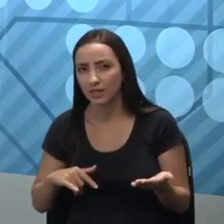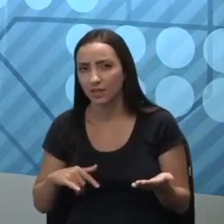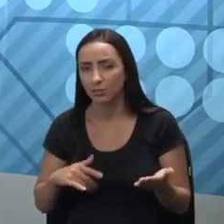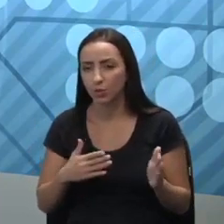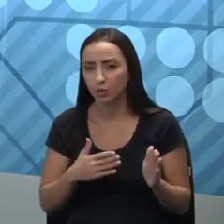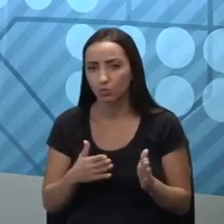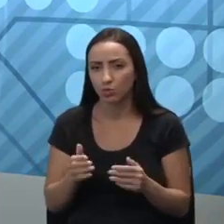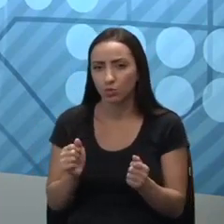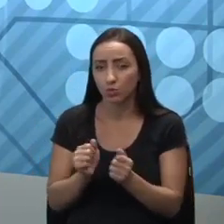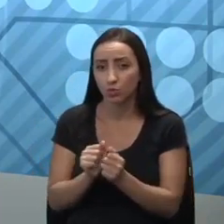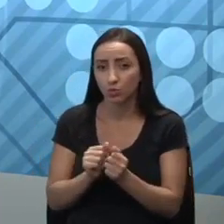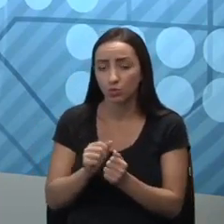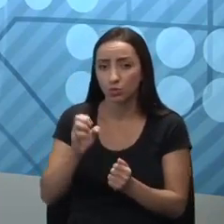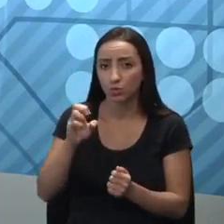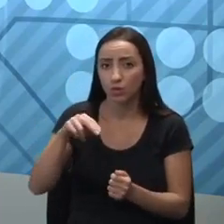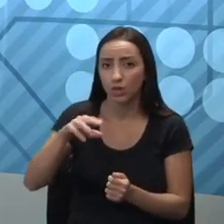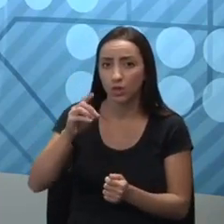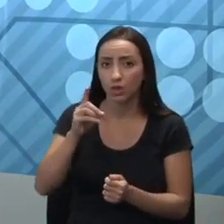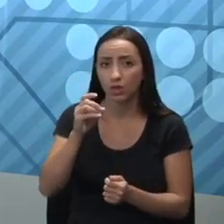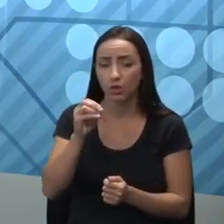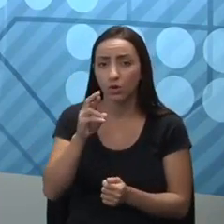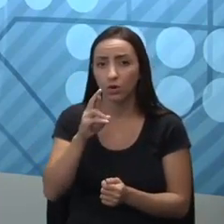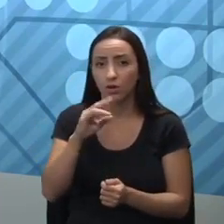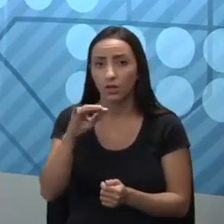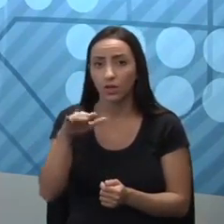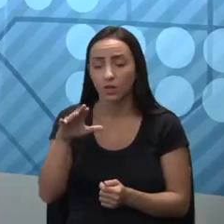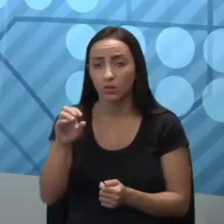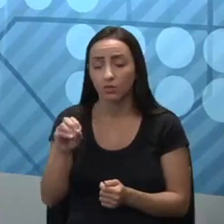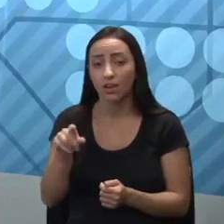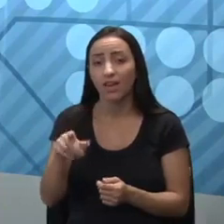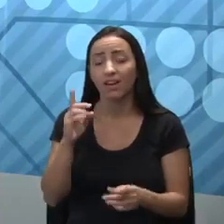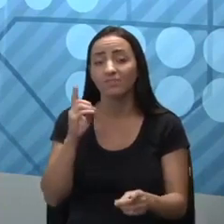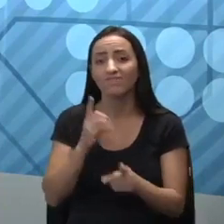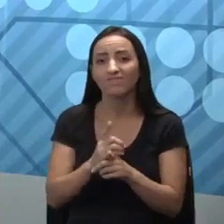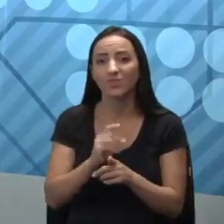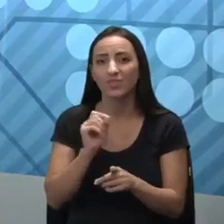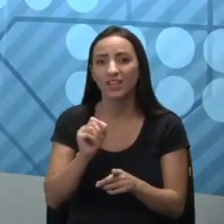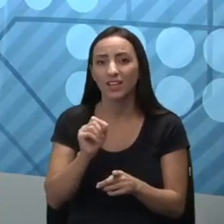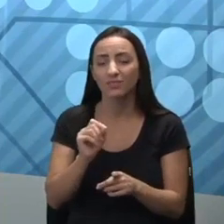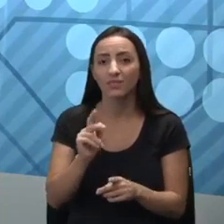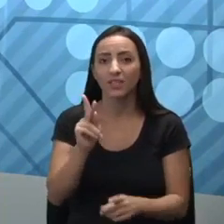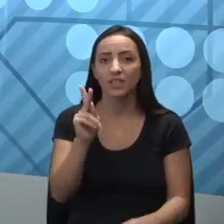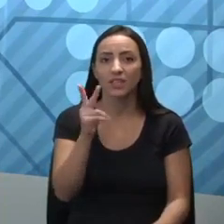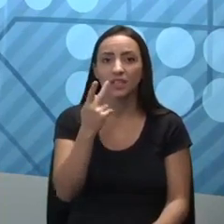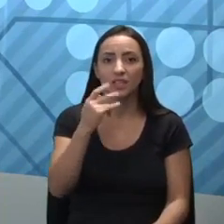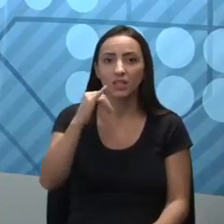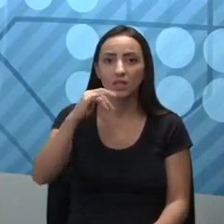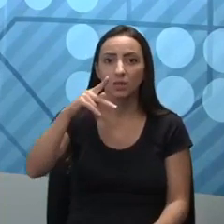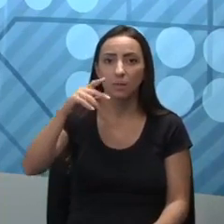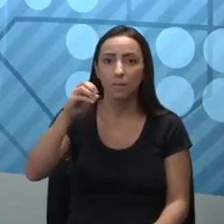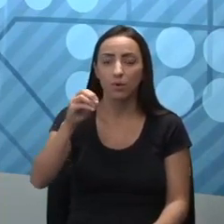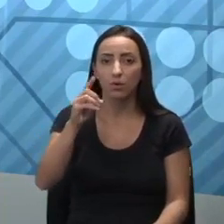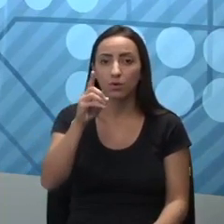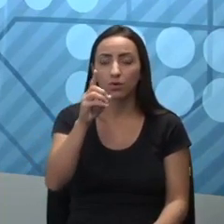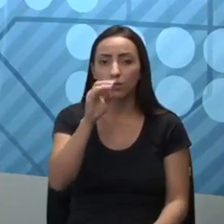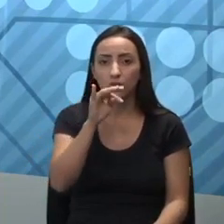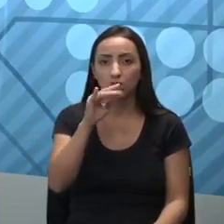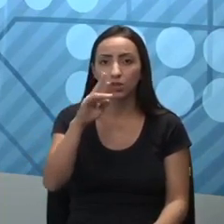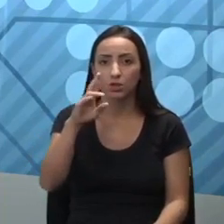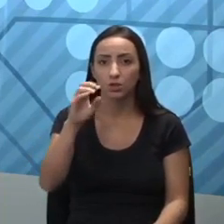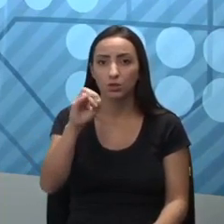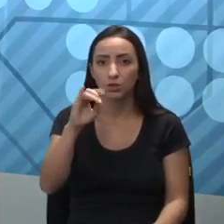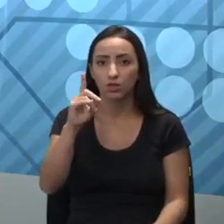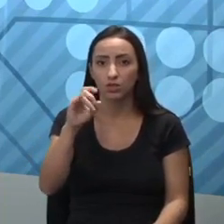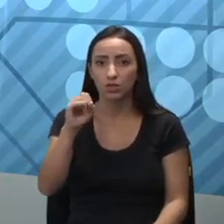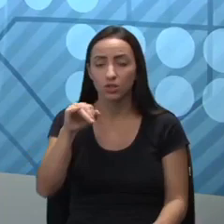um médico endócrino, ela descobre aí que tem, por exemplo, hipotireoidismo, né? Ou